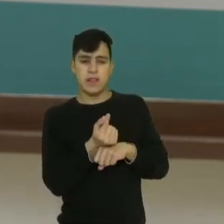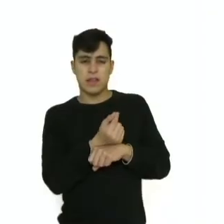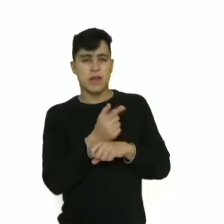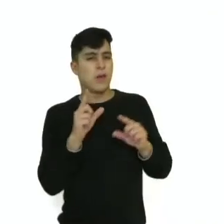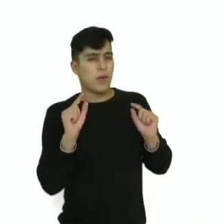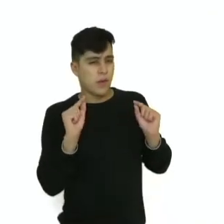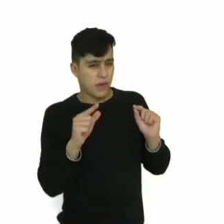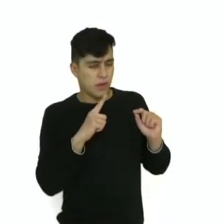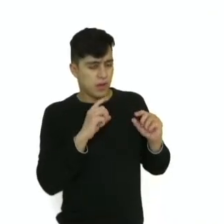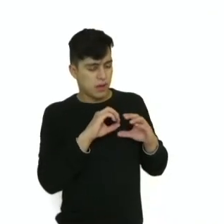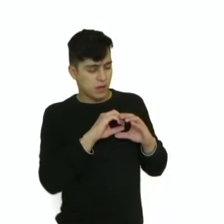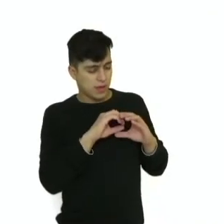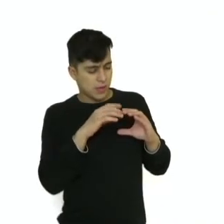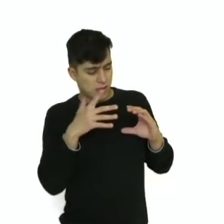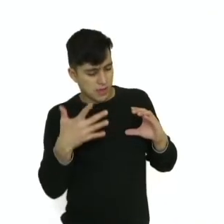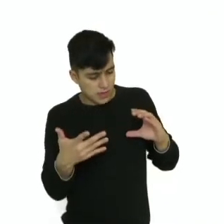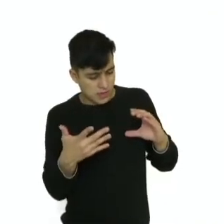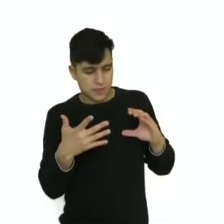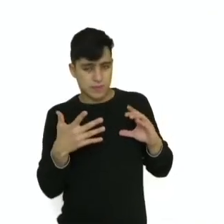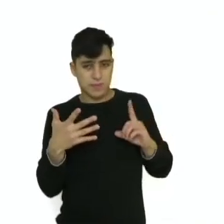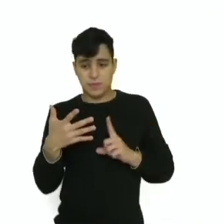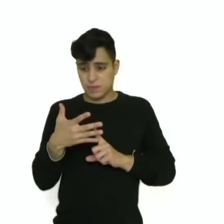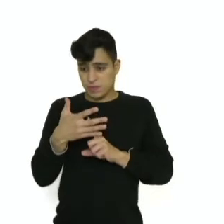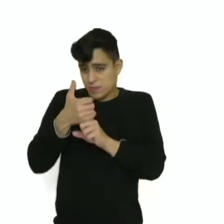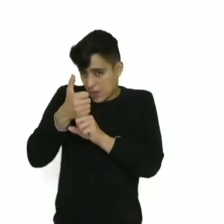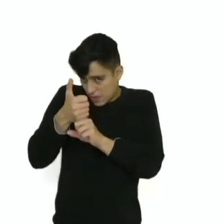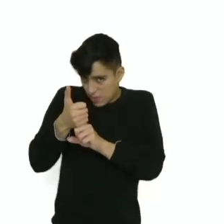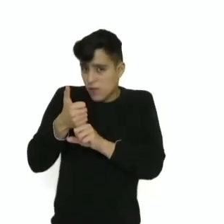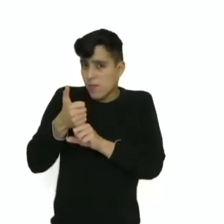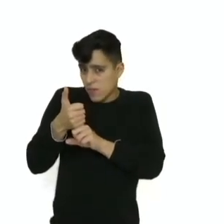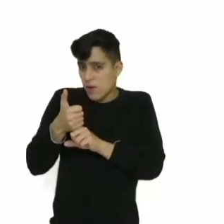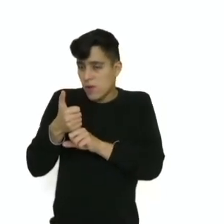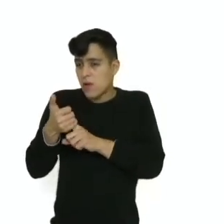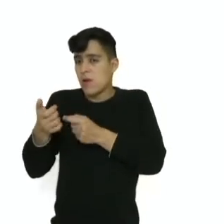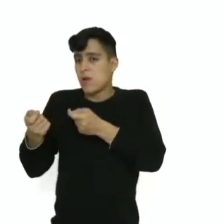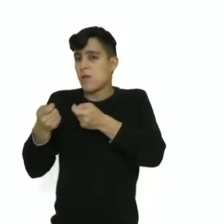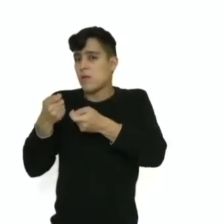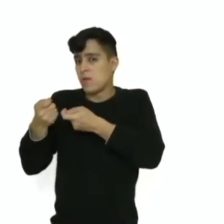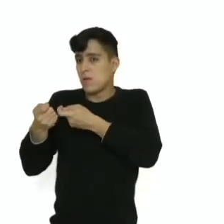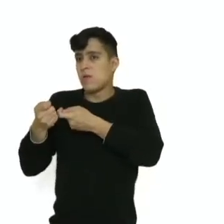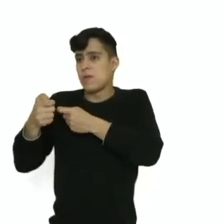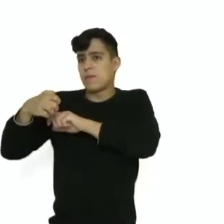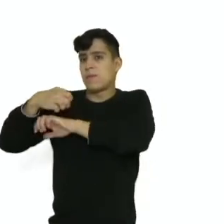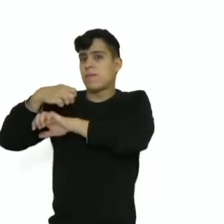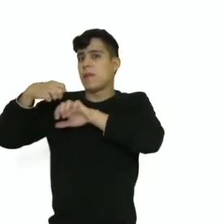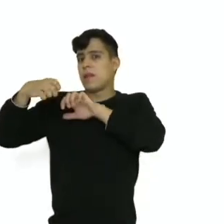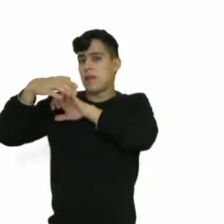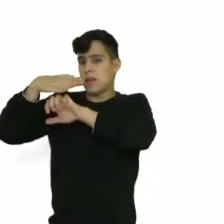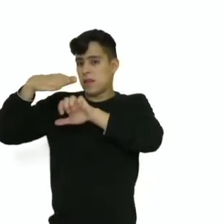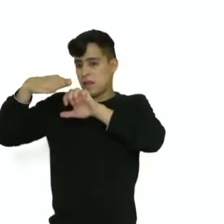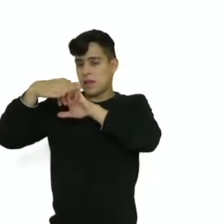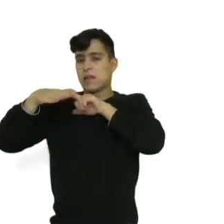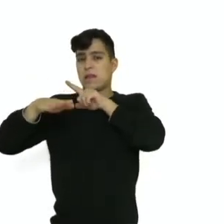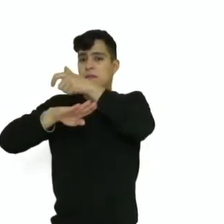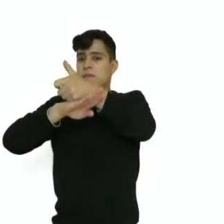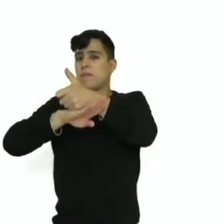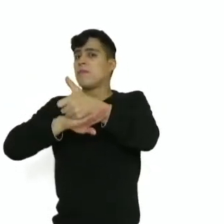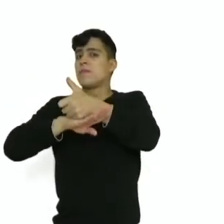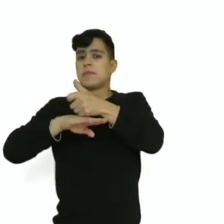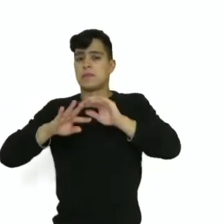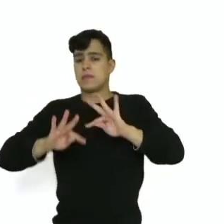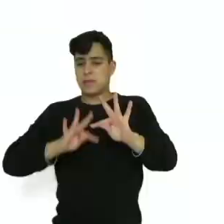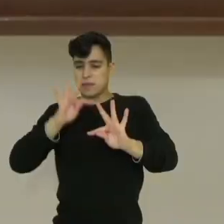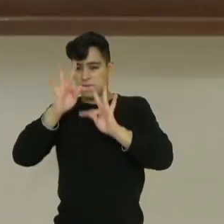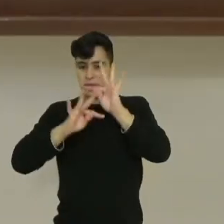ter características de um monopólio comercial, principalmente pelas empresas que detêm mais tecnologia e detêm